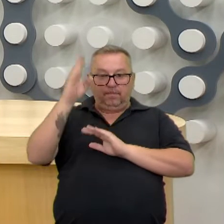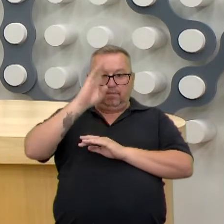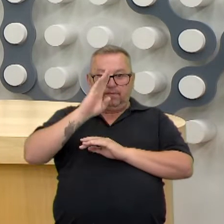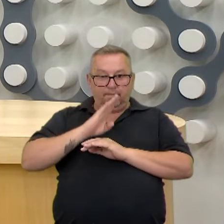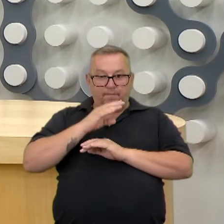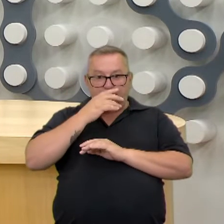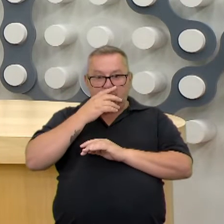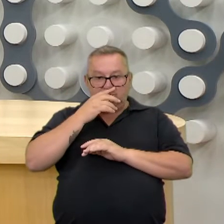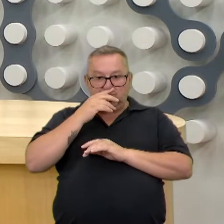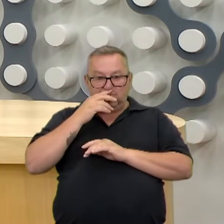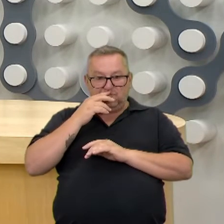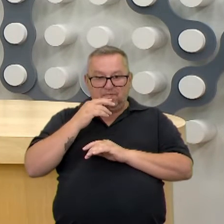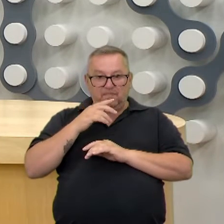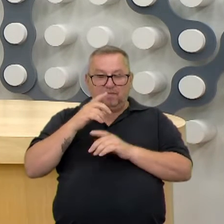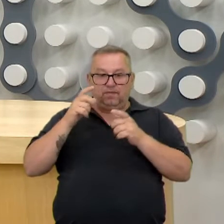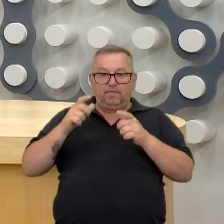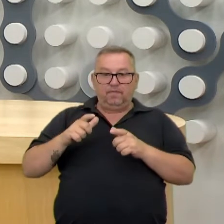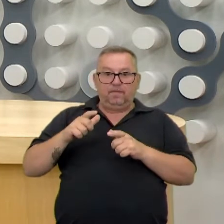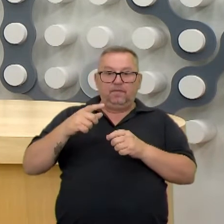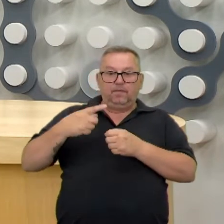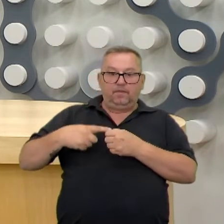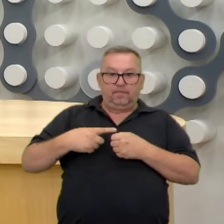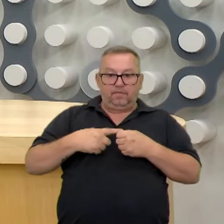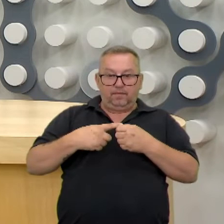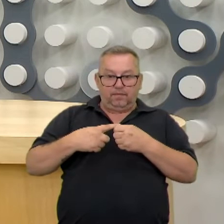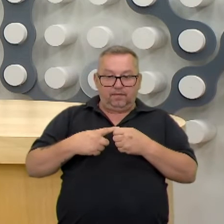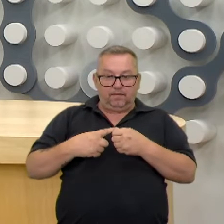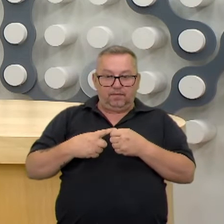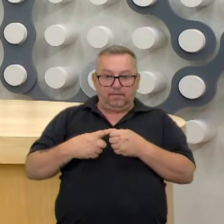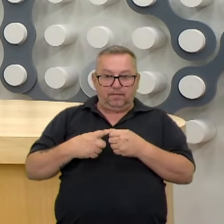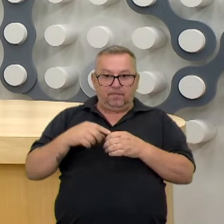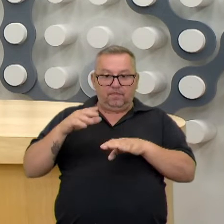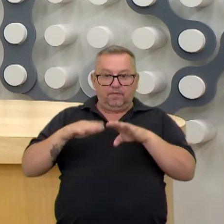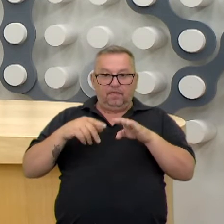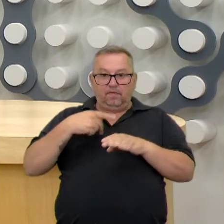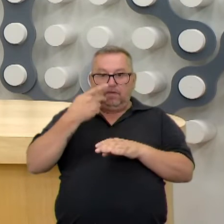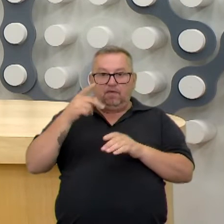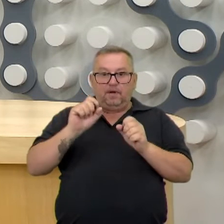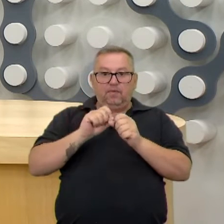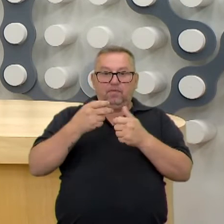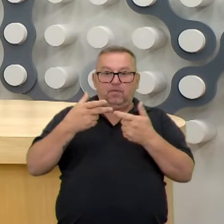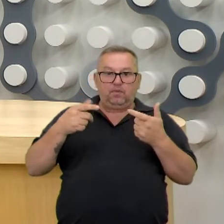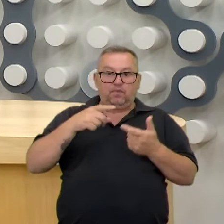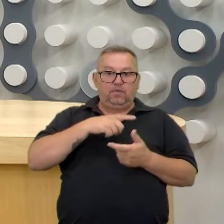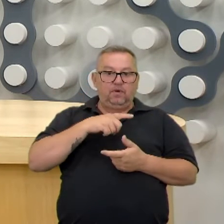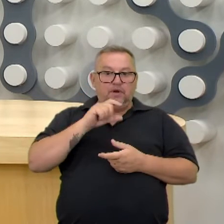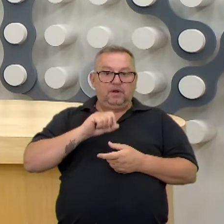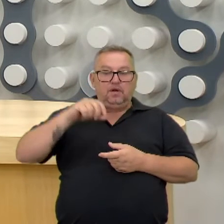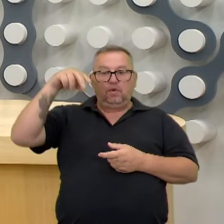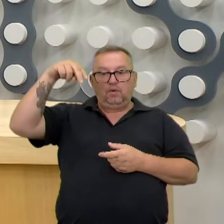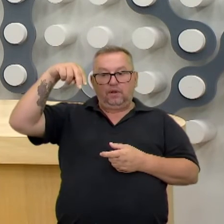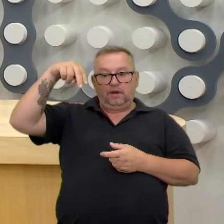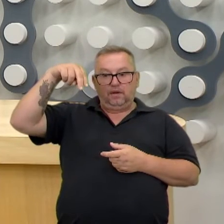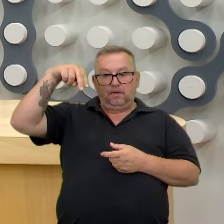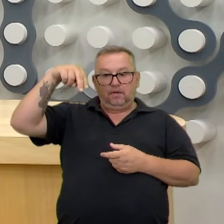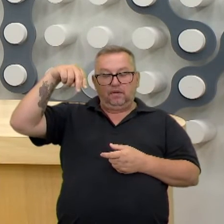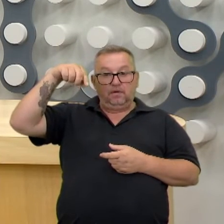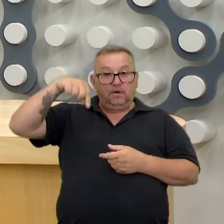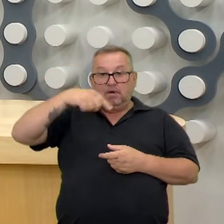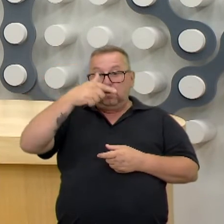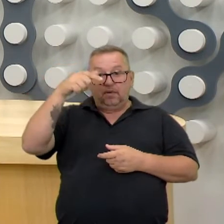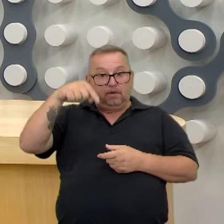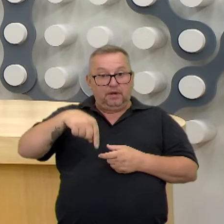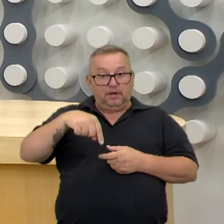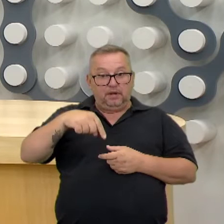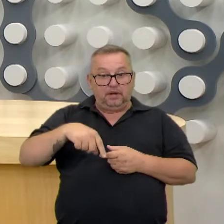certos estados, certos municípios. Né, vocês às vezes não ouvem falar de tal produto, tem lá no Nordeste e ele não tem aqui